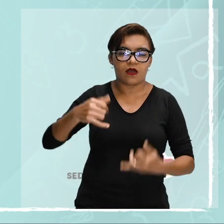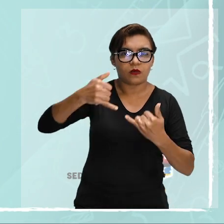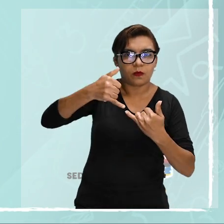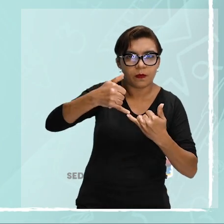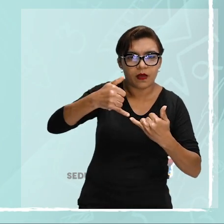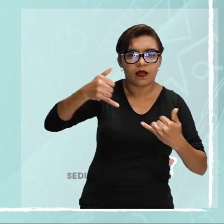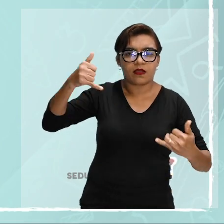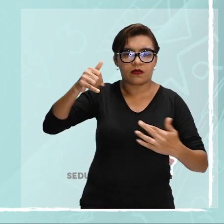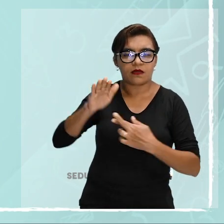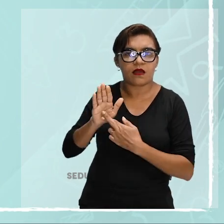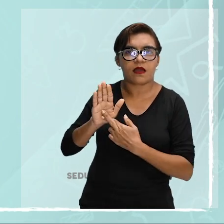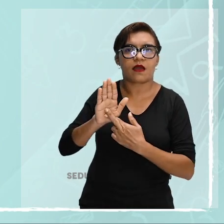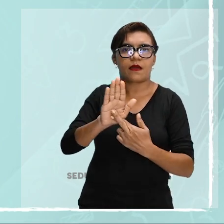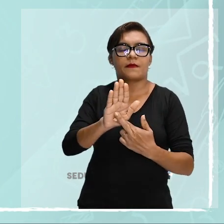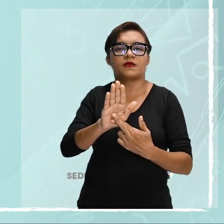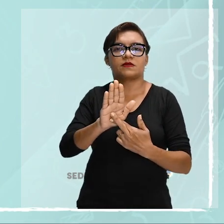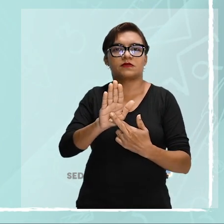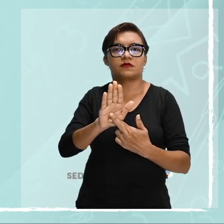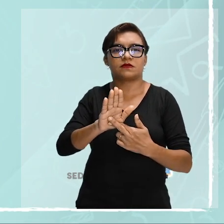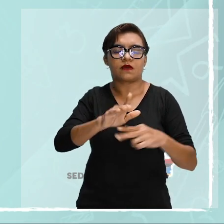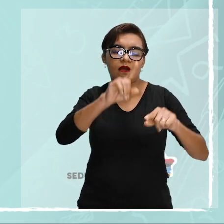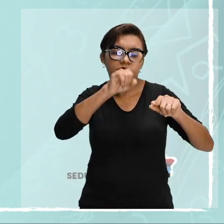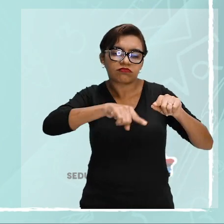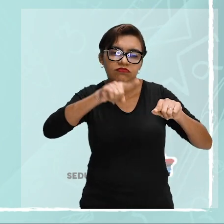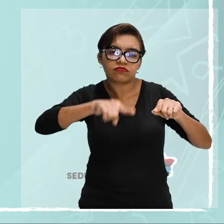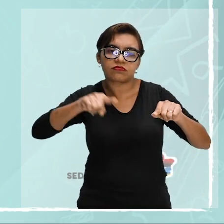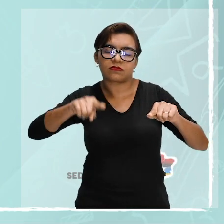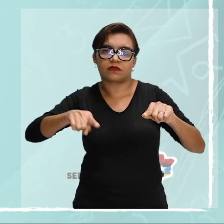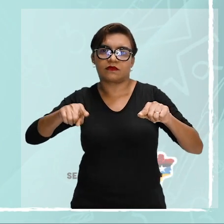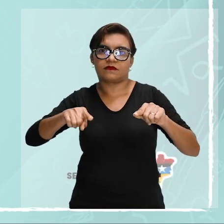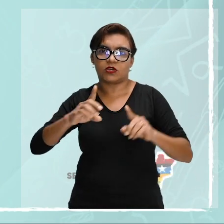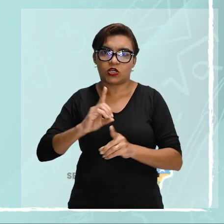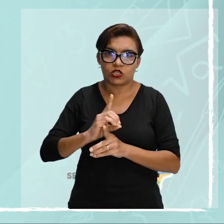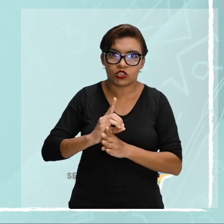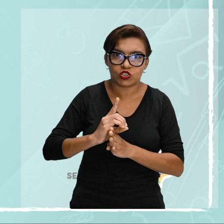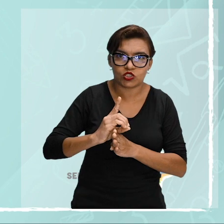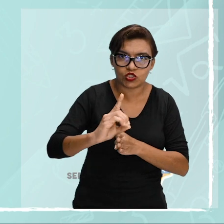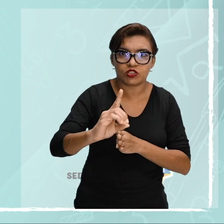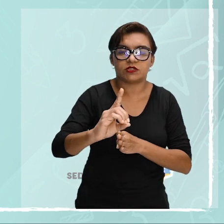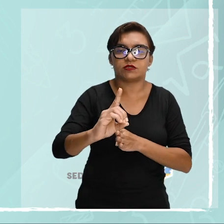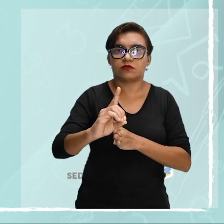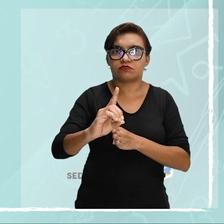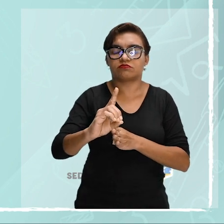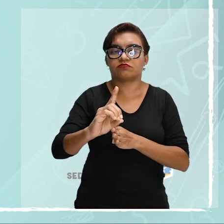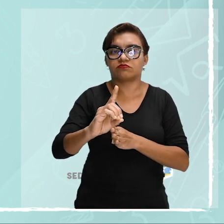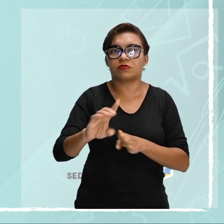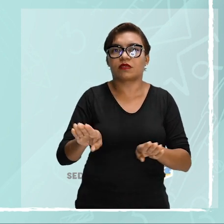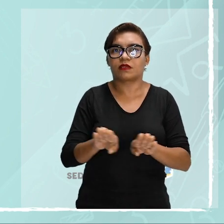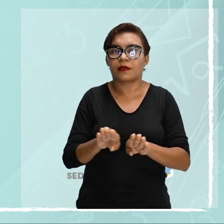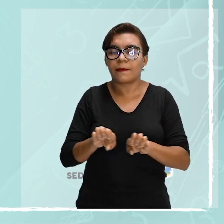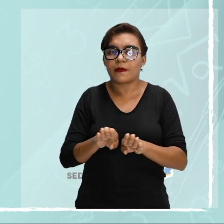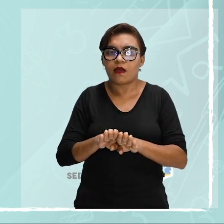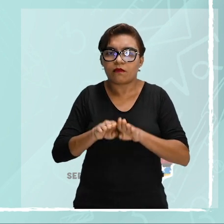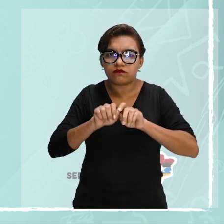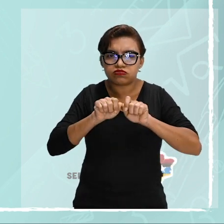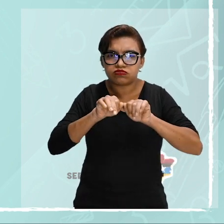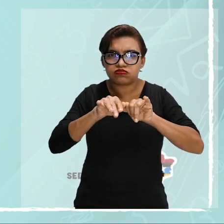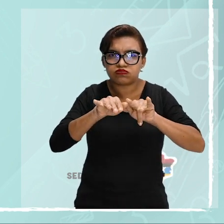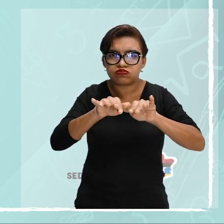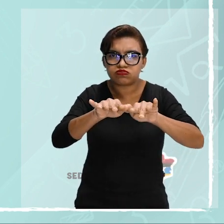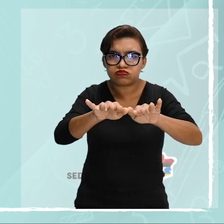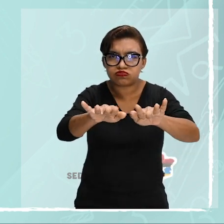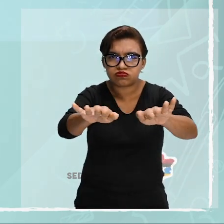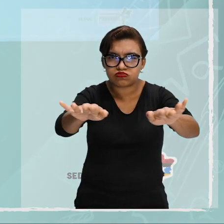que representa graficamente a direção e o sentido de propagação da luz. Então nós temos aqui a imagem, um raio de